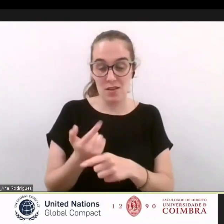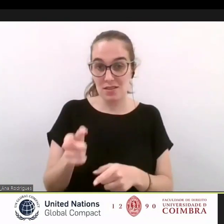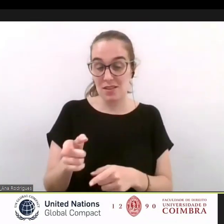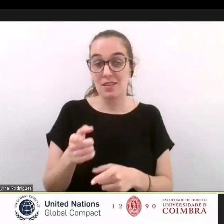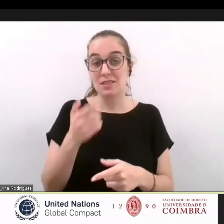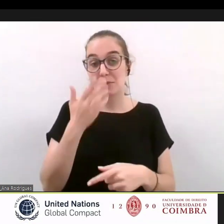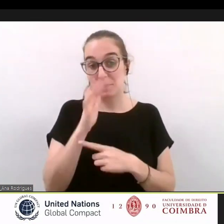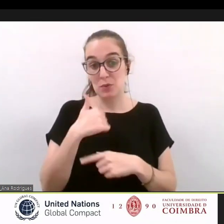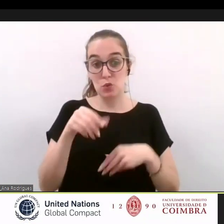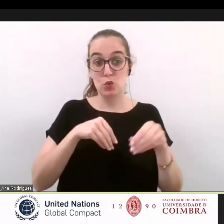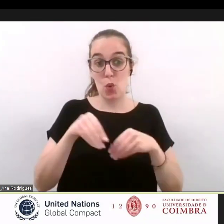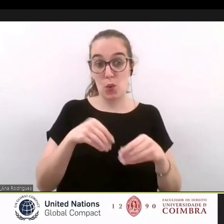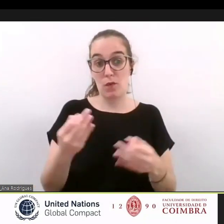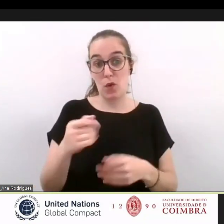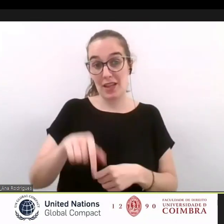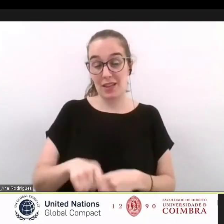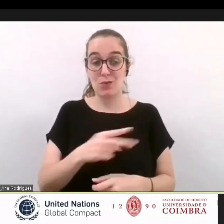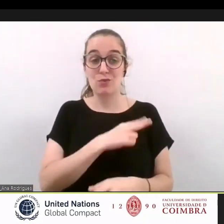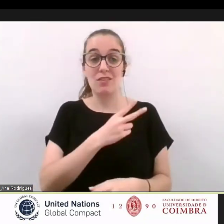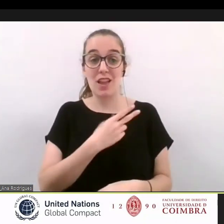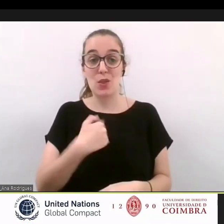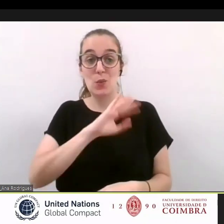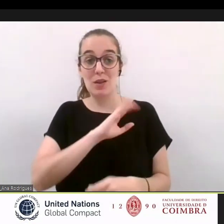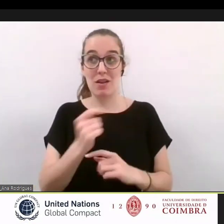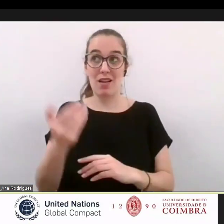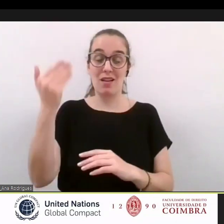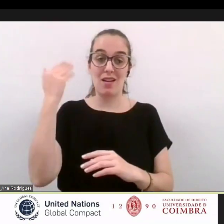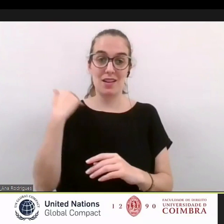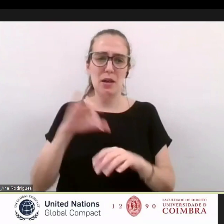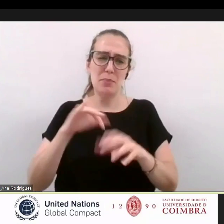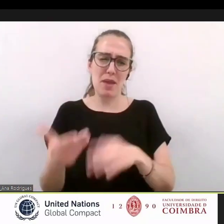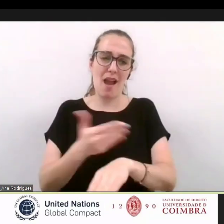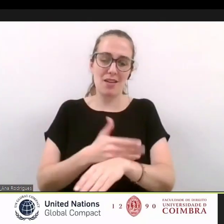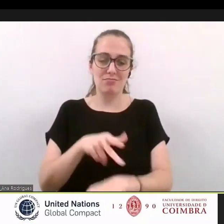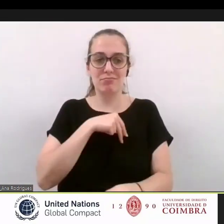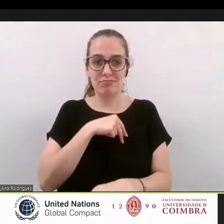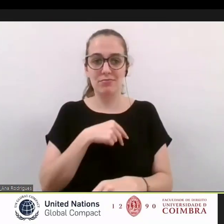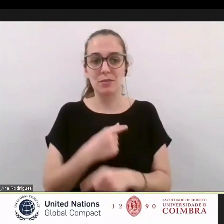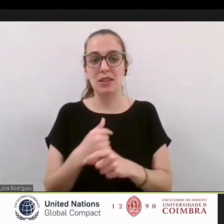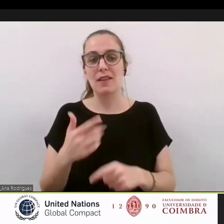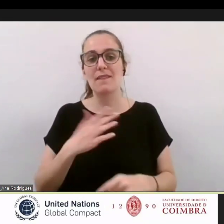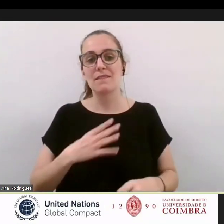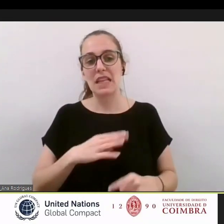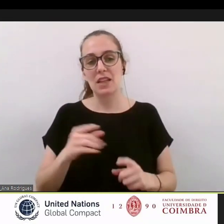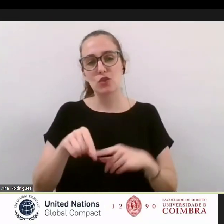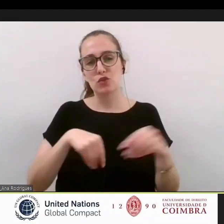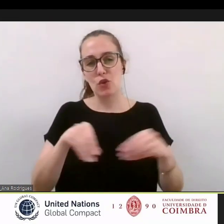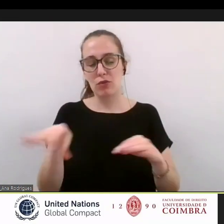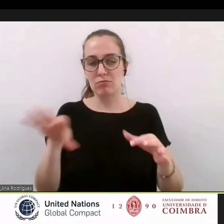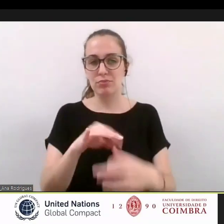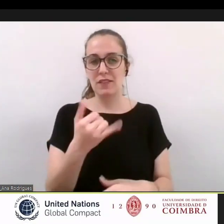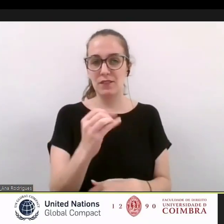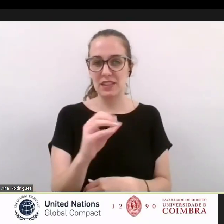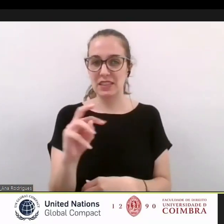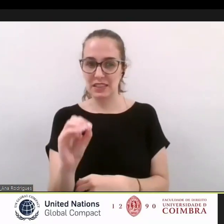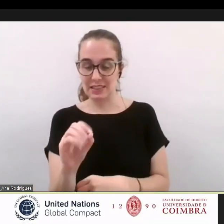tal que a Universidade de Coimbra premiou, agora antes ainda da pandemia, o jogo Almejar 2030, que é um jogo para análise